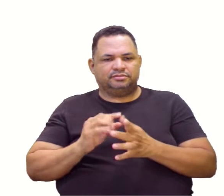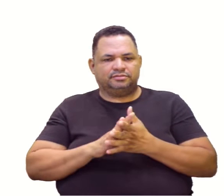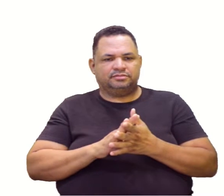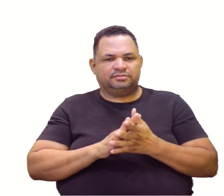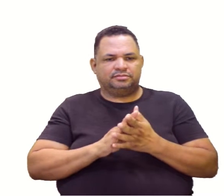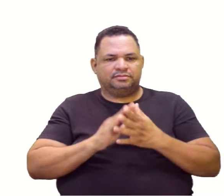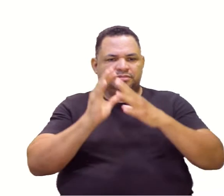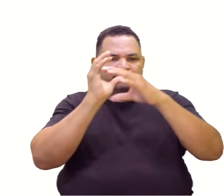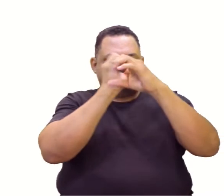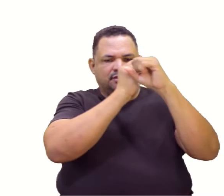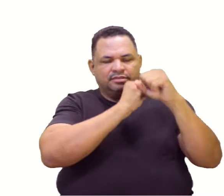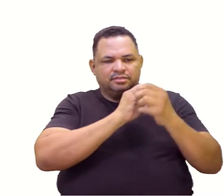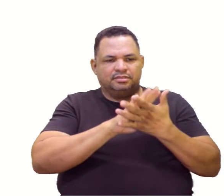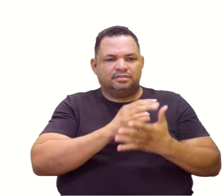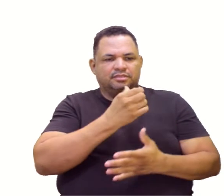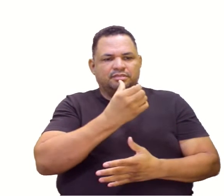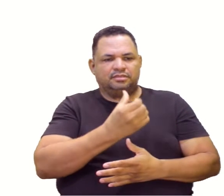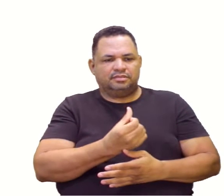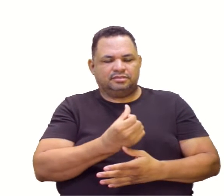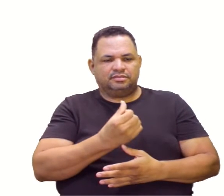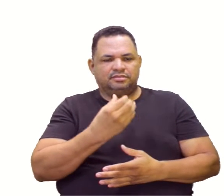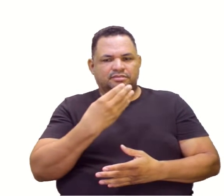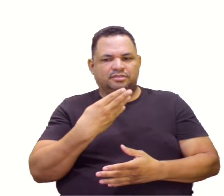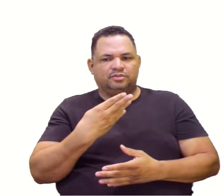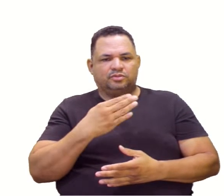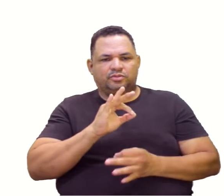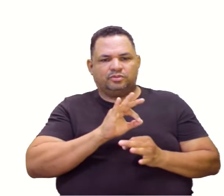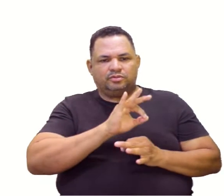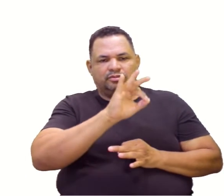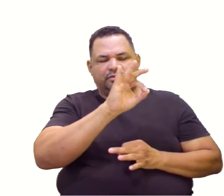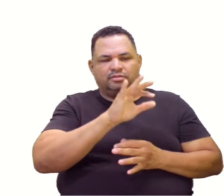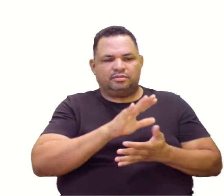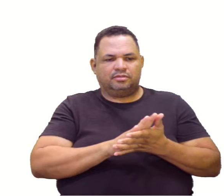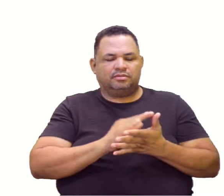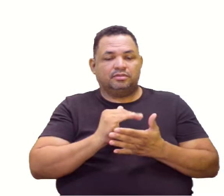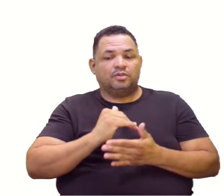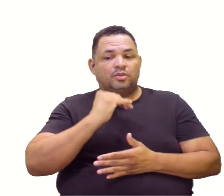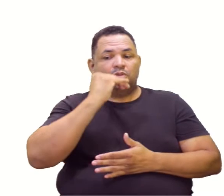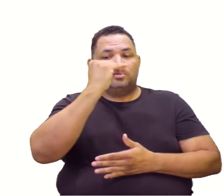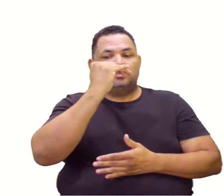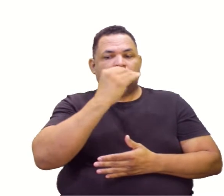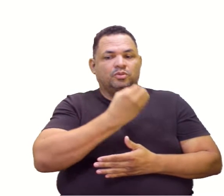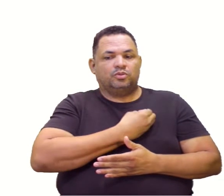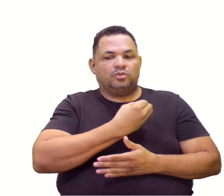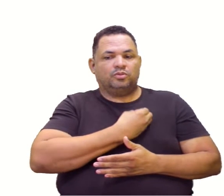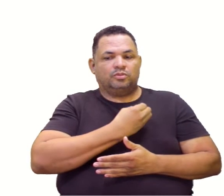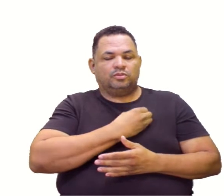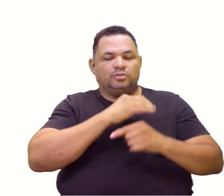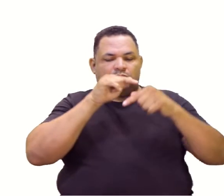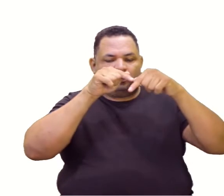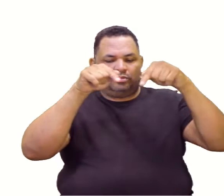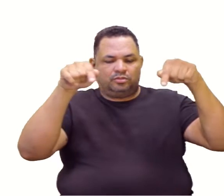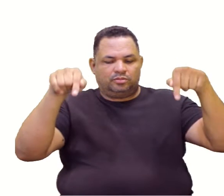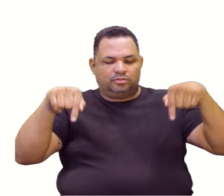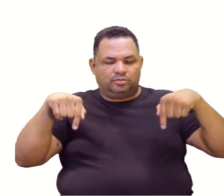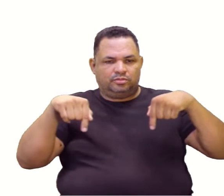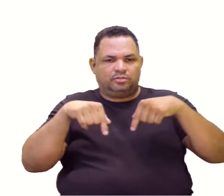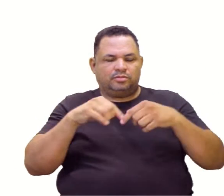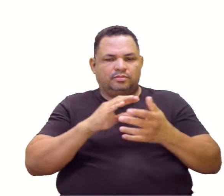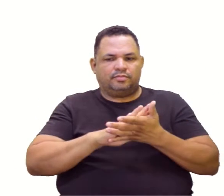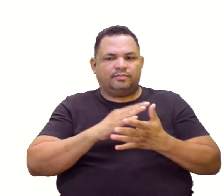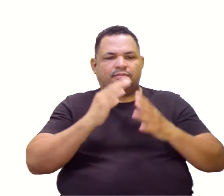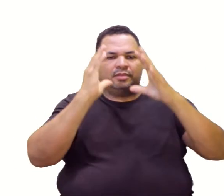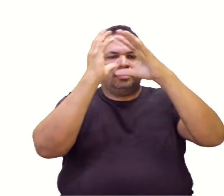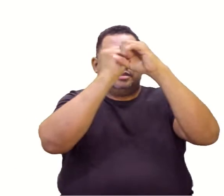seu perímetro é igual a 64 centímetros, o valor do maior lado desse retângulo é...